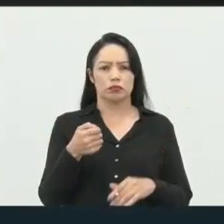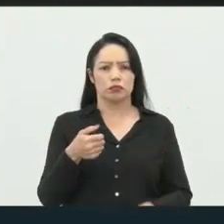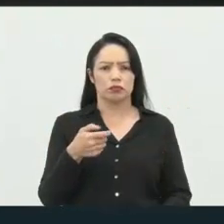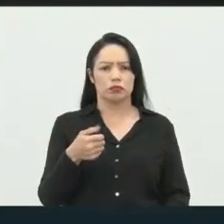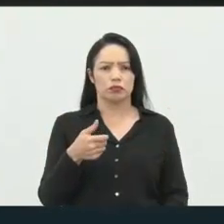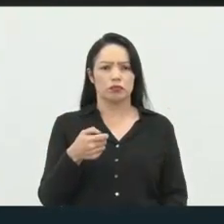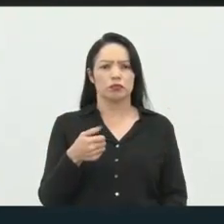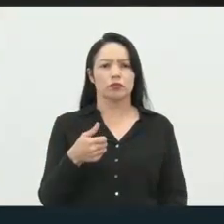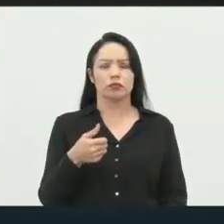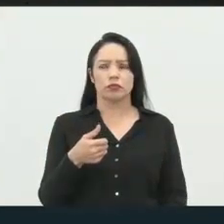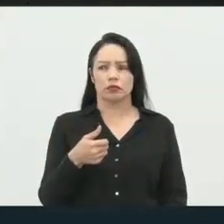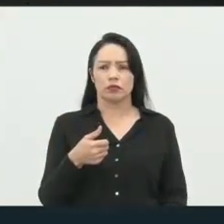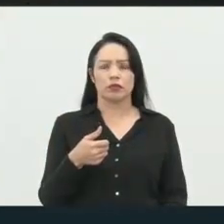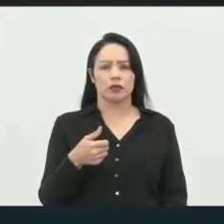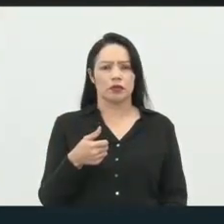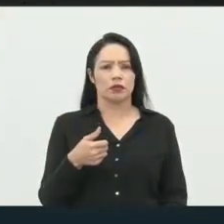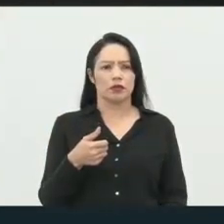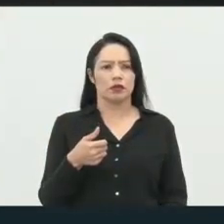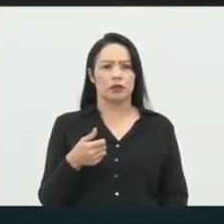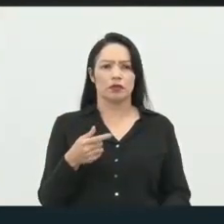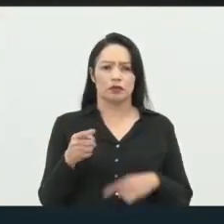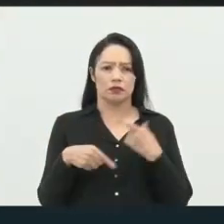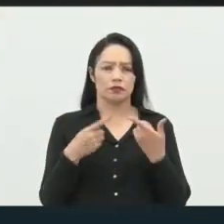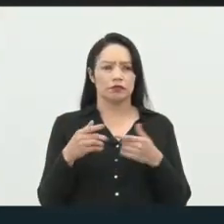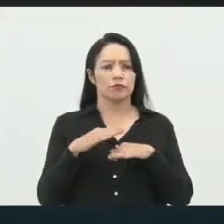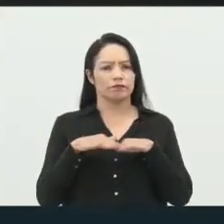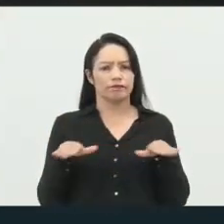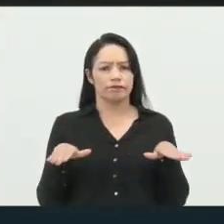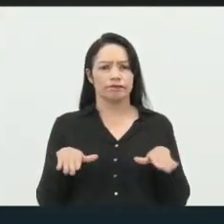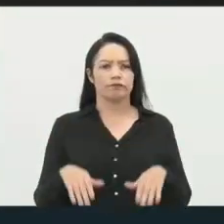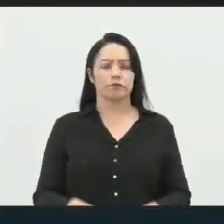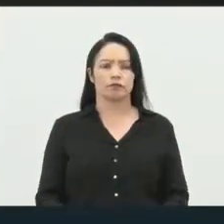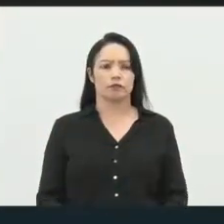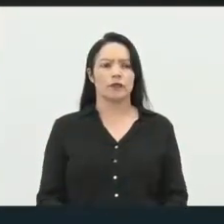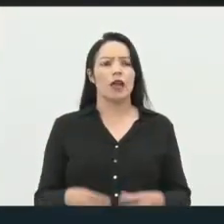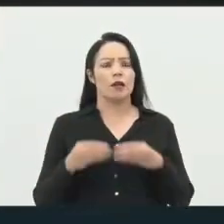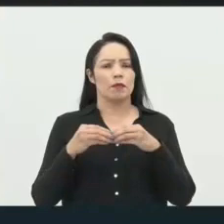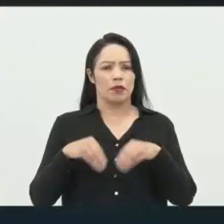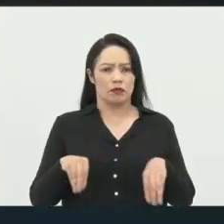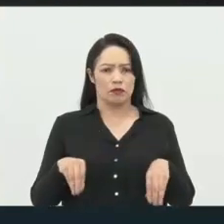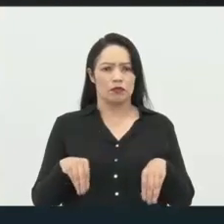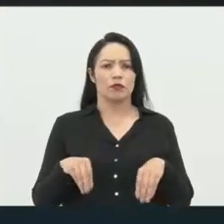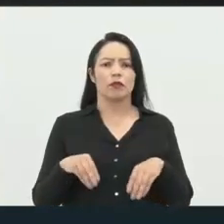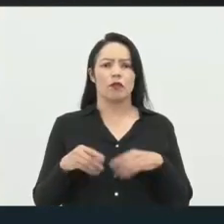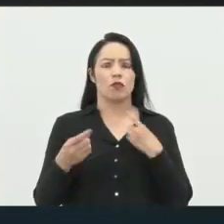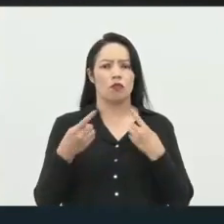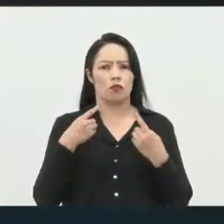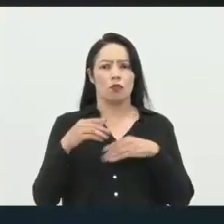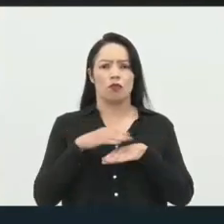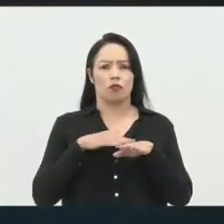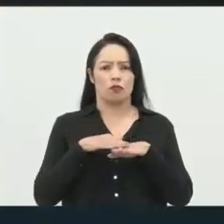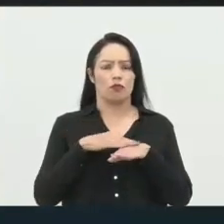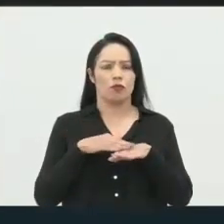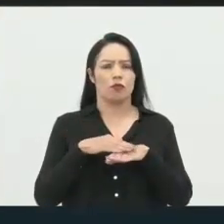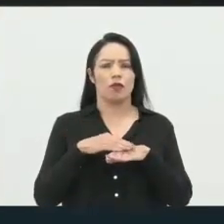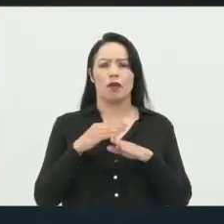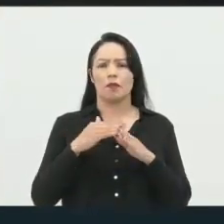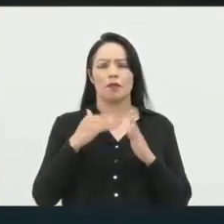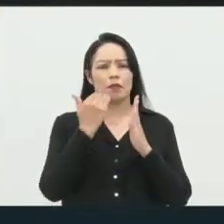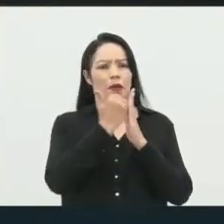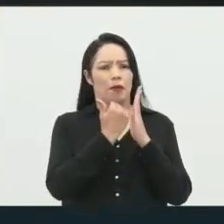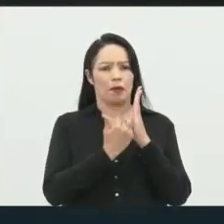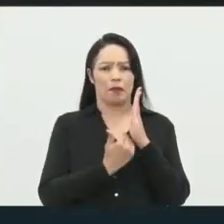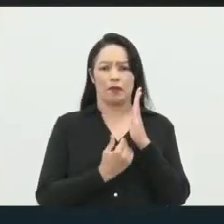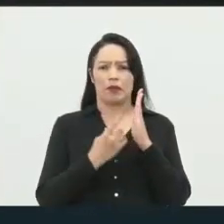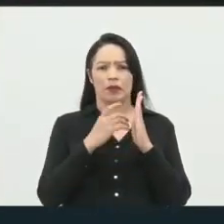em plenário provavelmente daqui a pouco vai se derrubar a sessão prejudicando a discussão de mais de 100 itens que nós temos aí